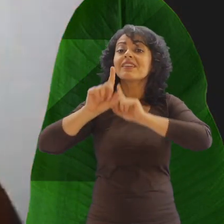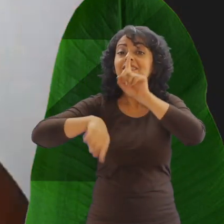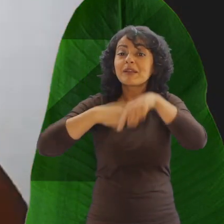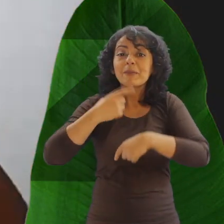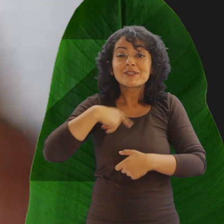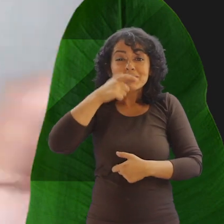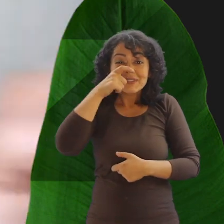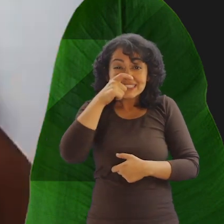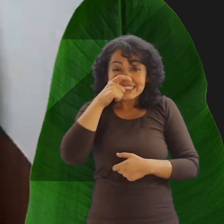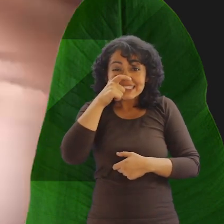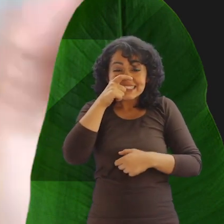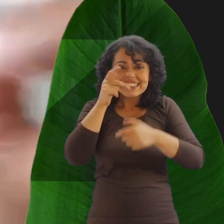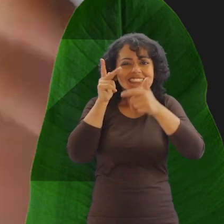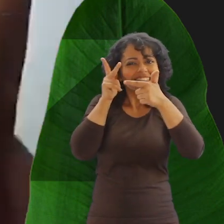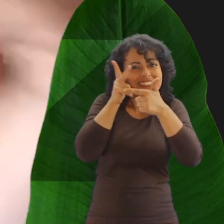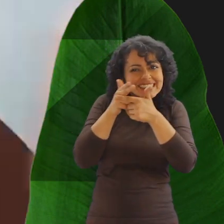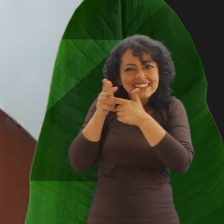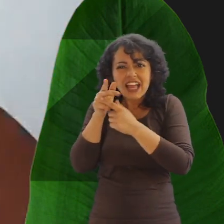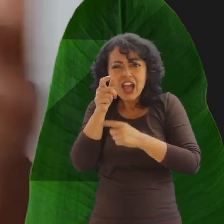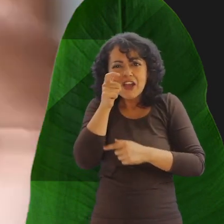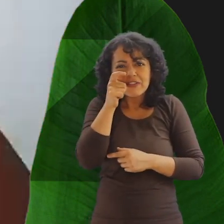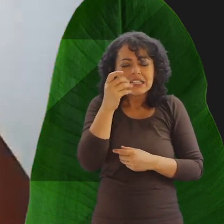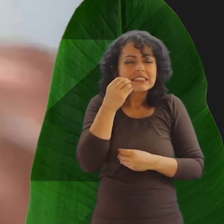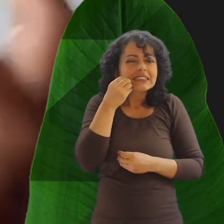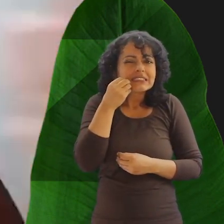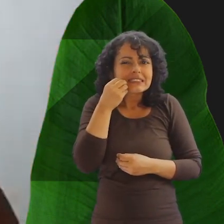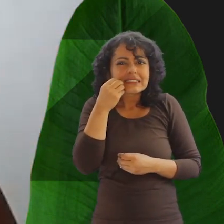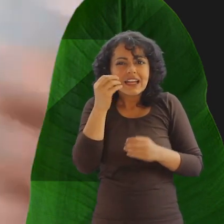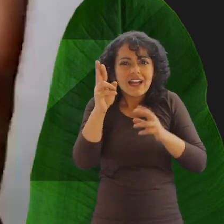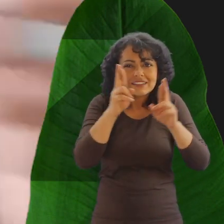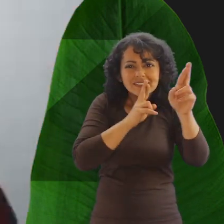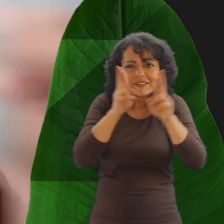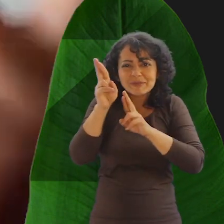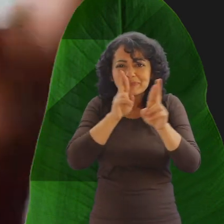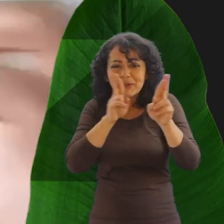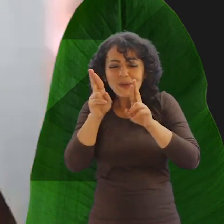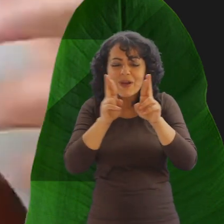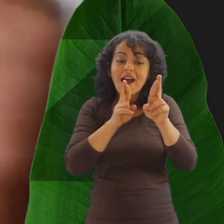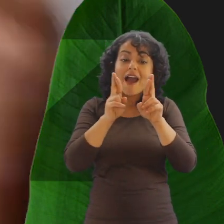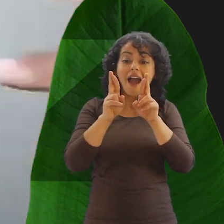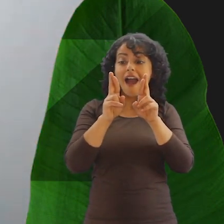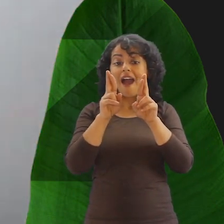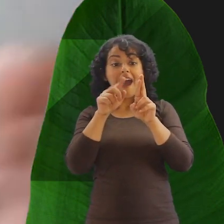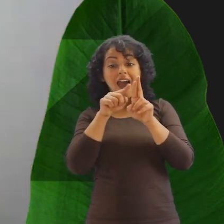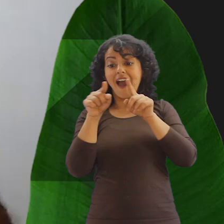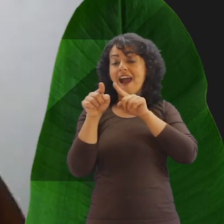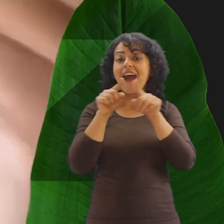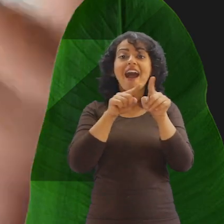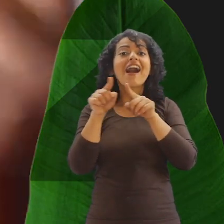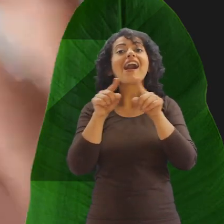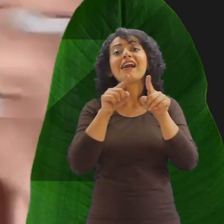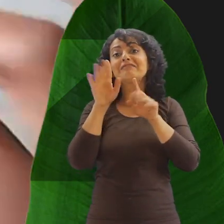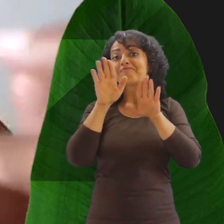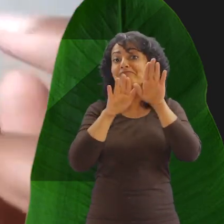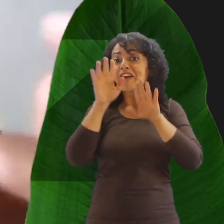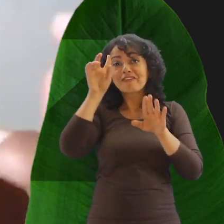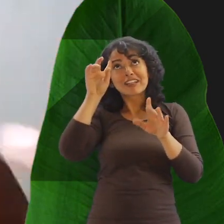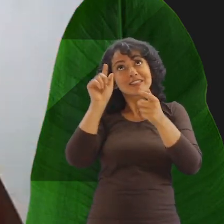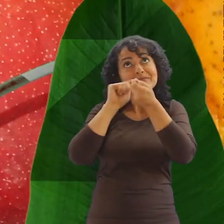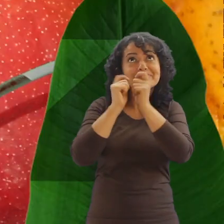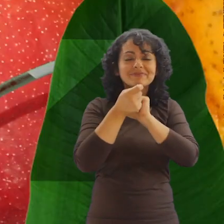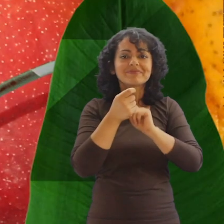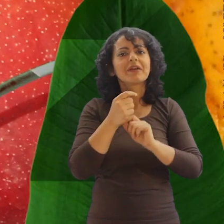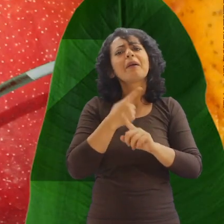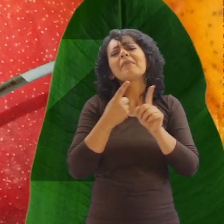assistir o programa, eu vou começar a tentar ver as respostas do povo. Pra eu, sabe